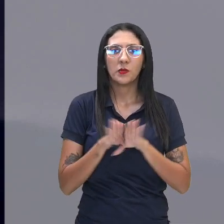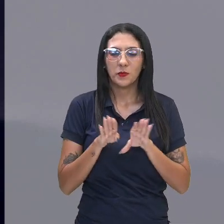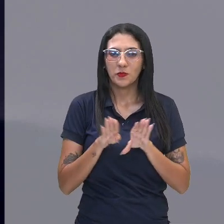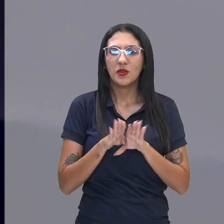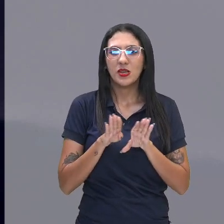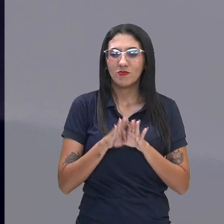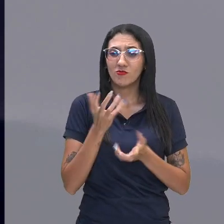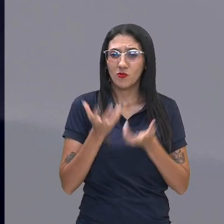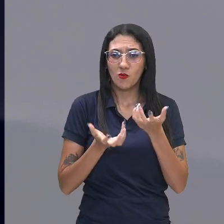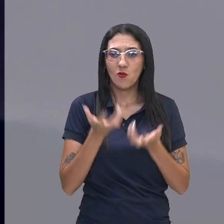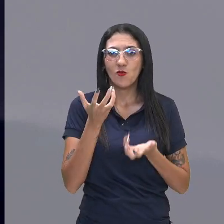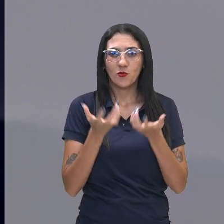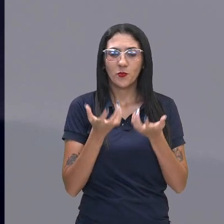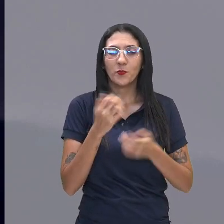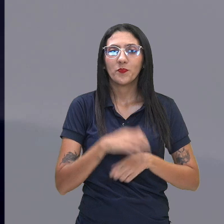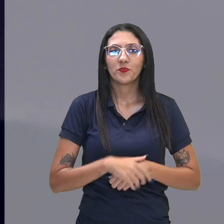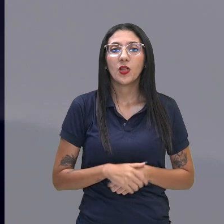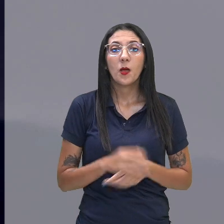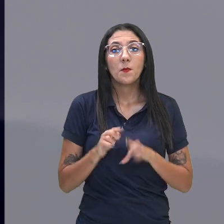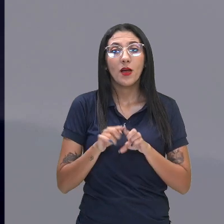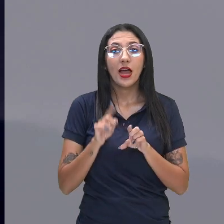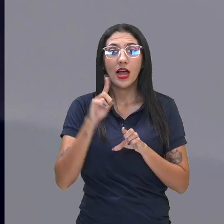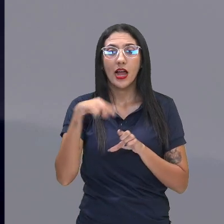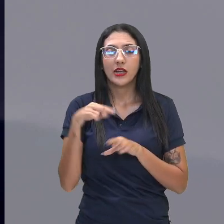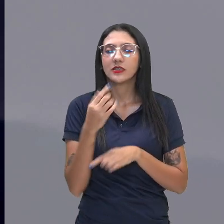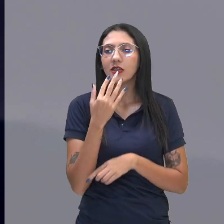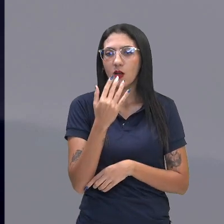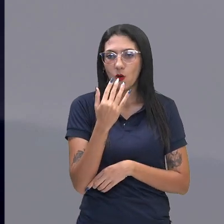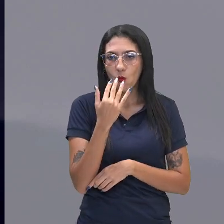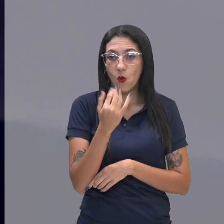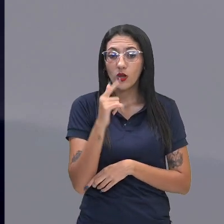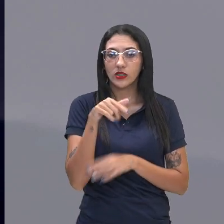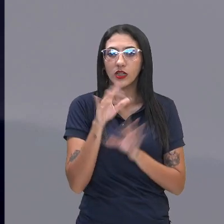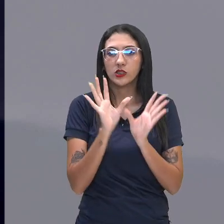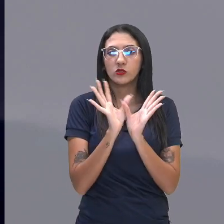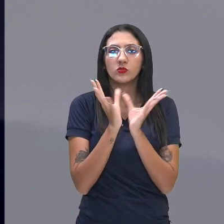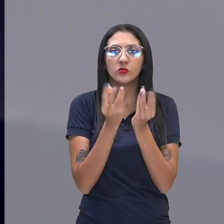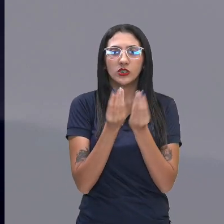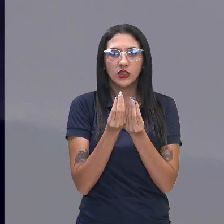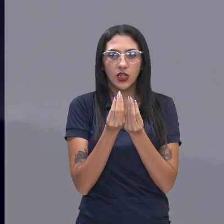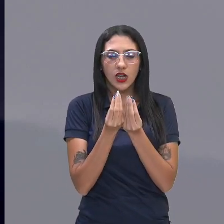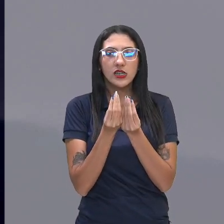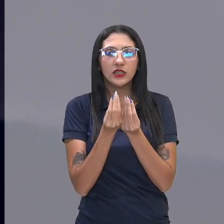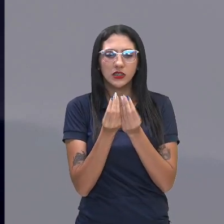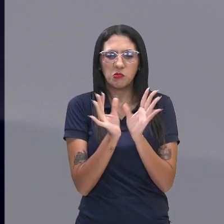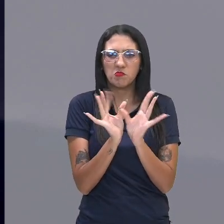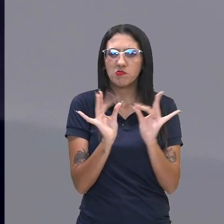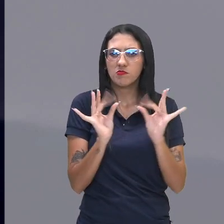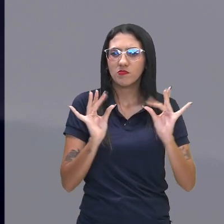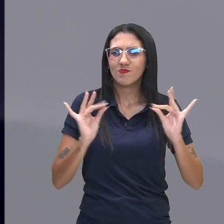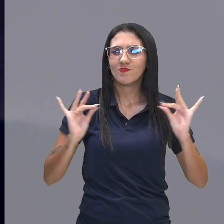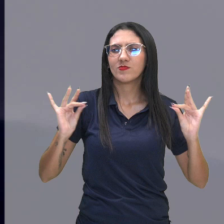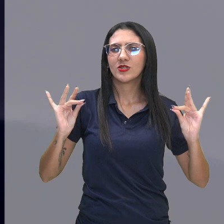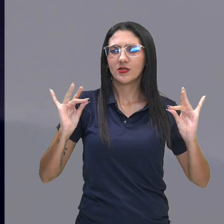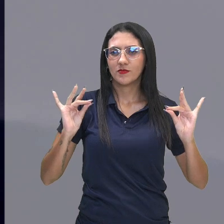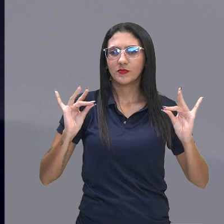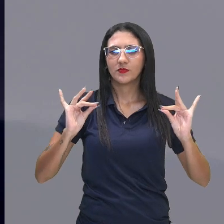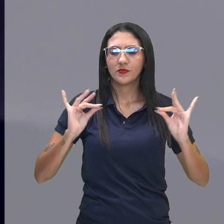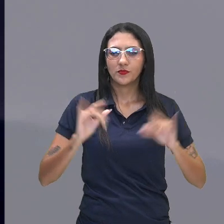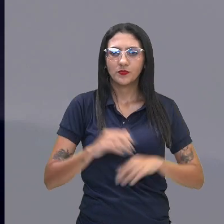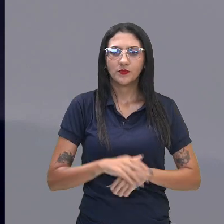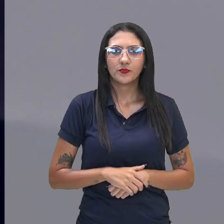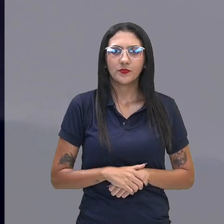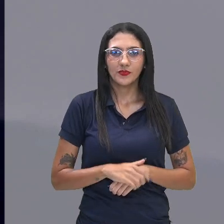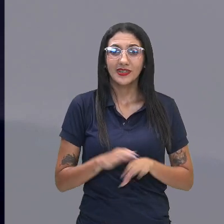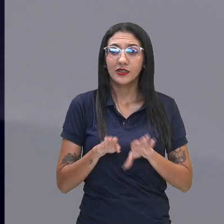realmente pegando fogo, mas é justamente a cor dessa substância, que é uma substância ali mais líquida, né, mais pastosa e